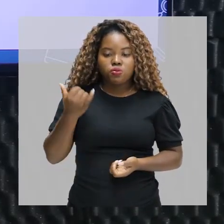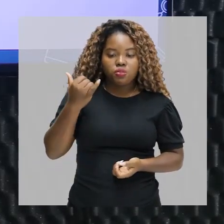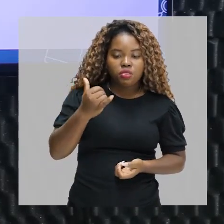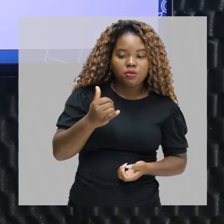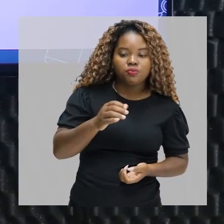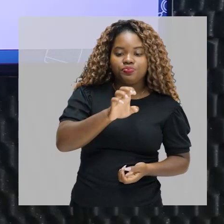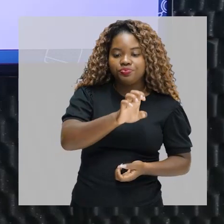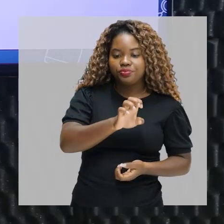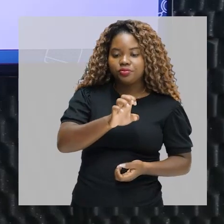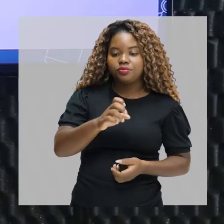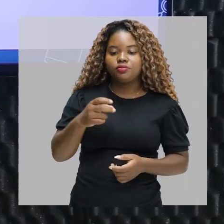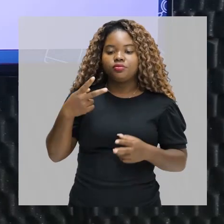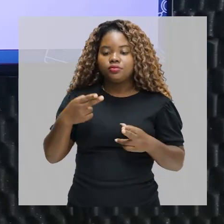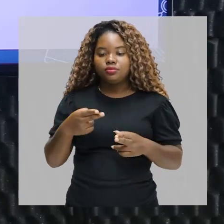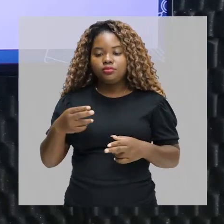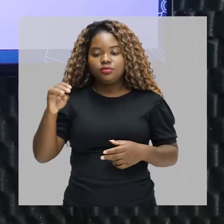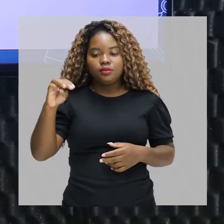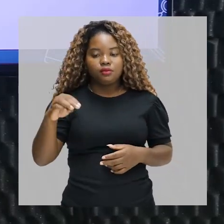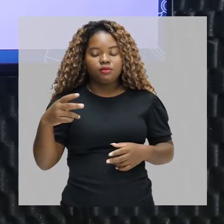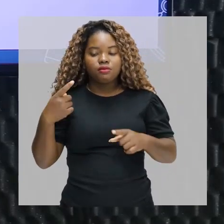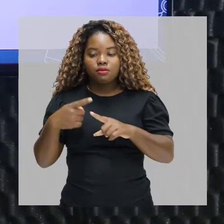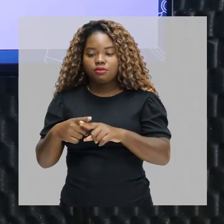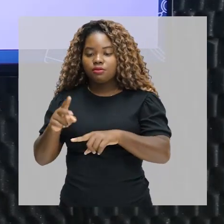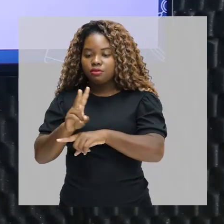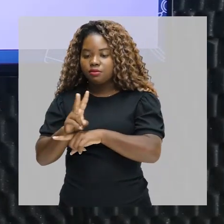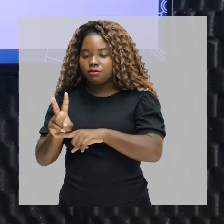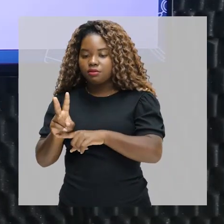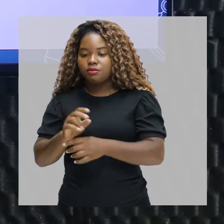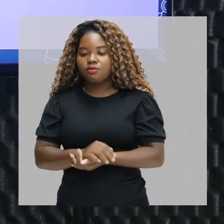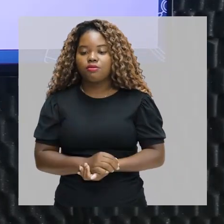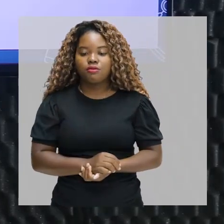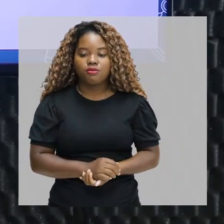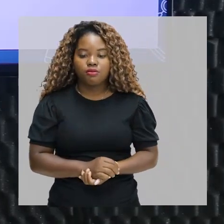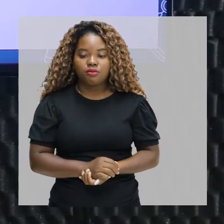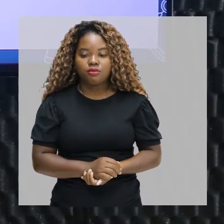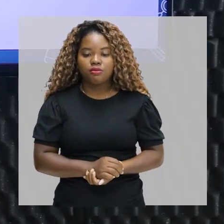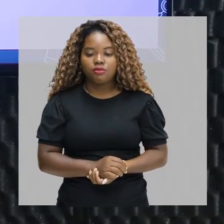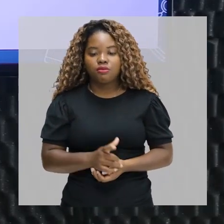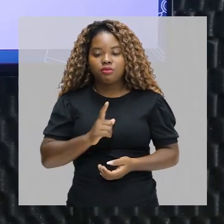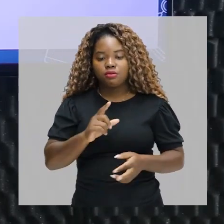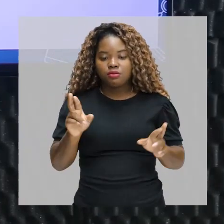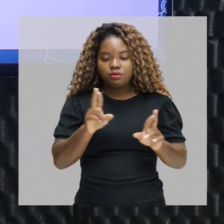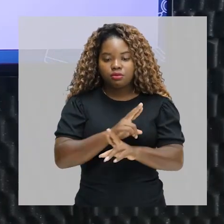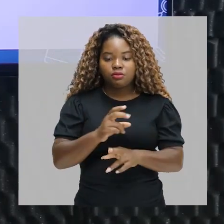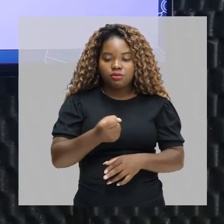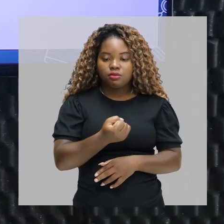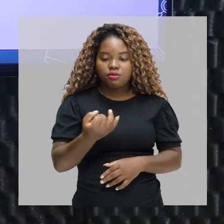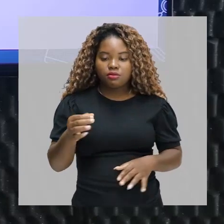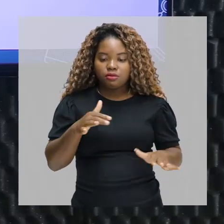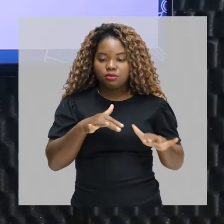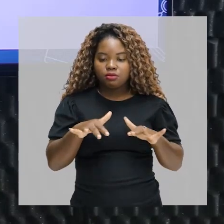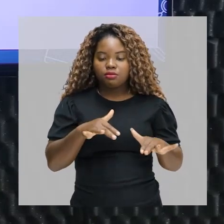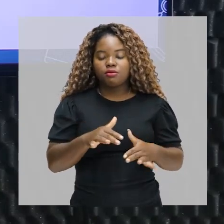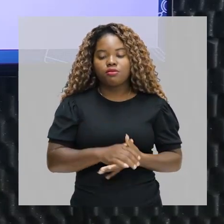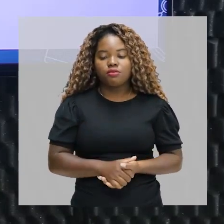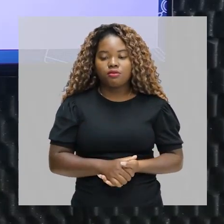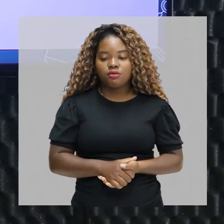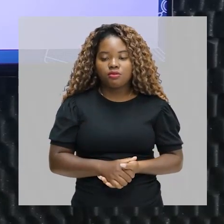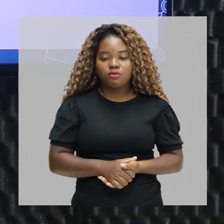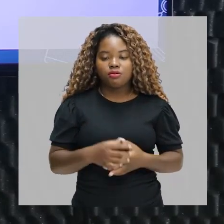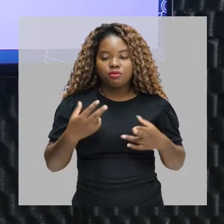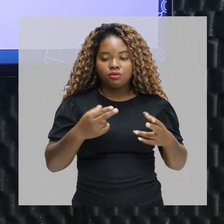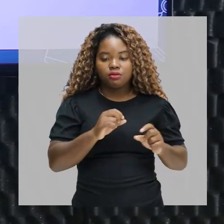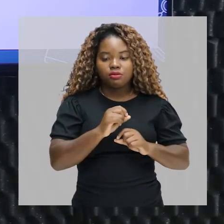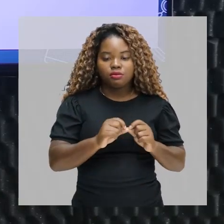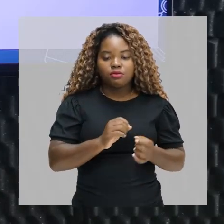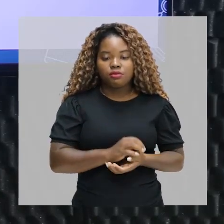massa vezes velocidade da luz ao quadrado, certo? Nós chegamos a uma relação de quantidade de movimento que vai ser igual à